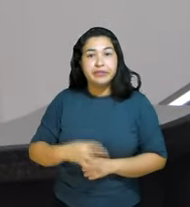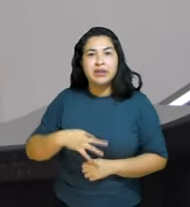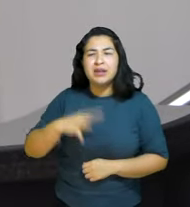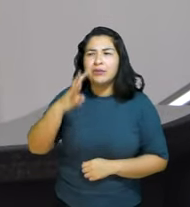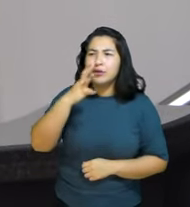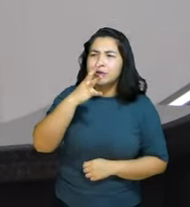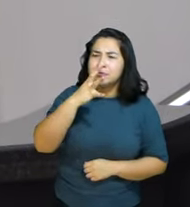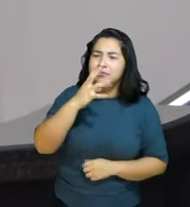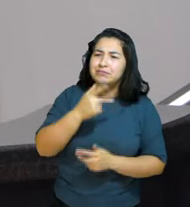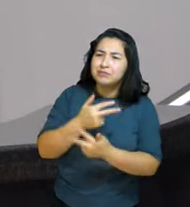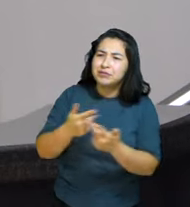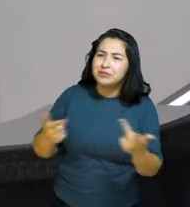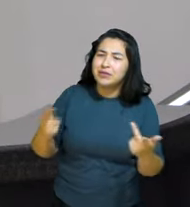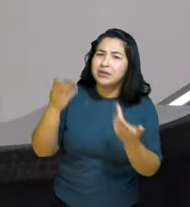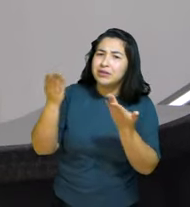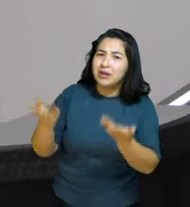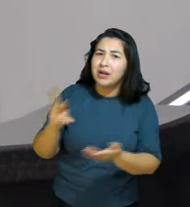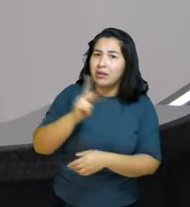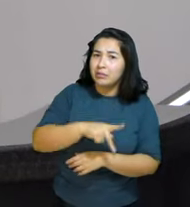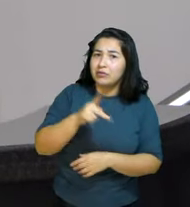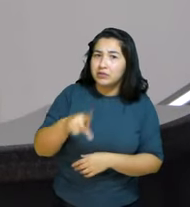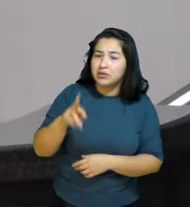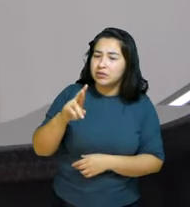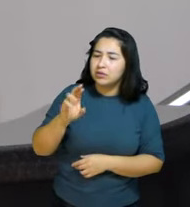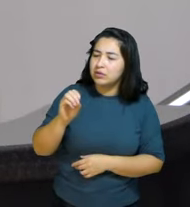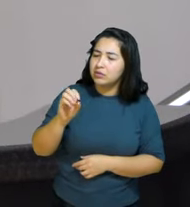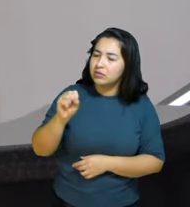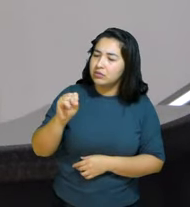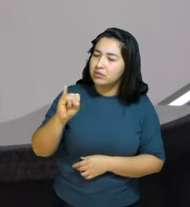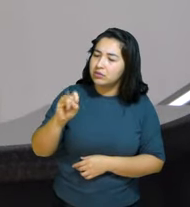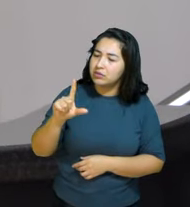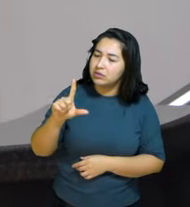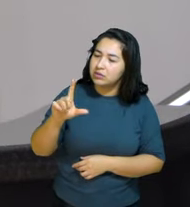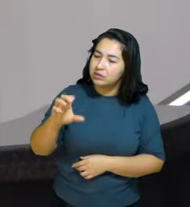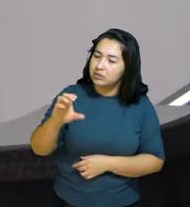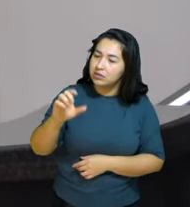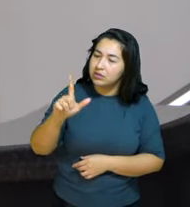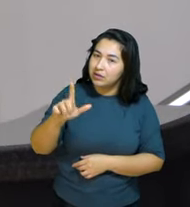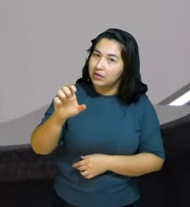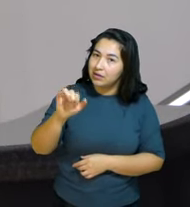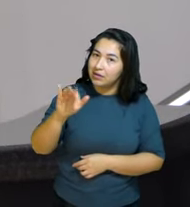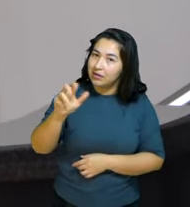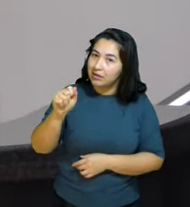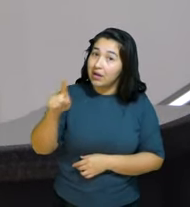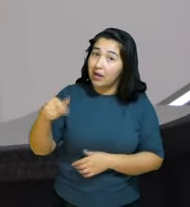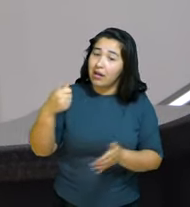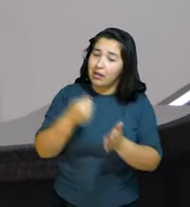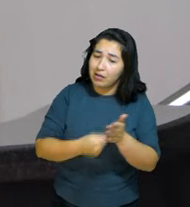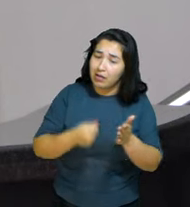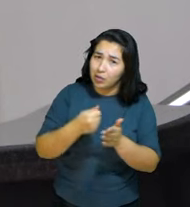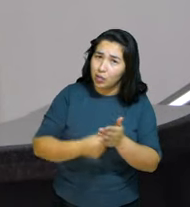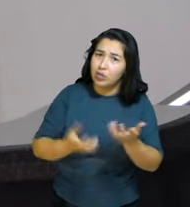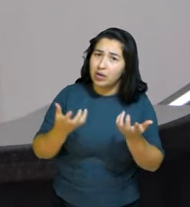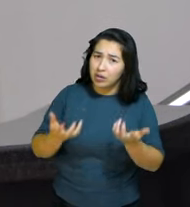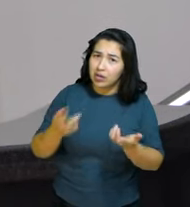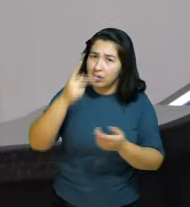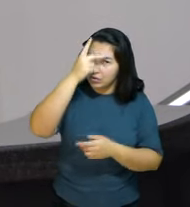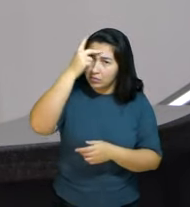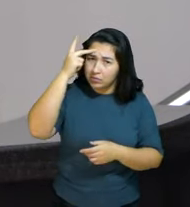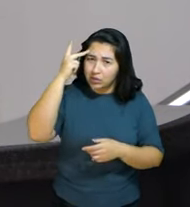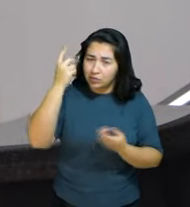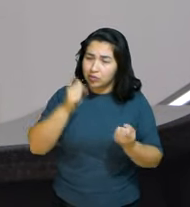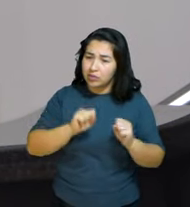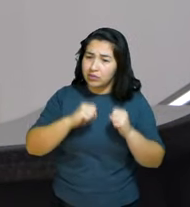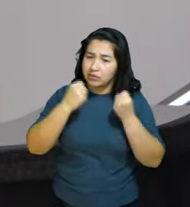de Joinville. Por quê? Porque é uma mulher determinada, uma mulher que luta em prol da pessoa com deficiência, uma mulher que investe, assim como